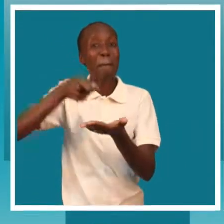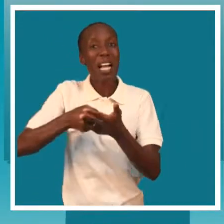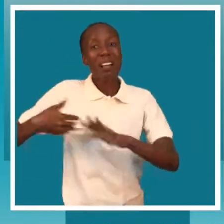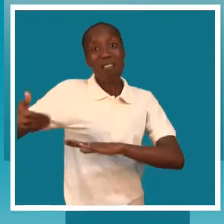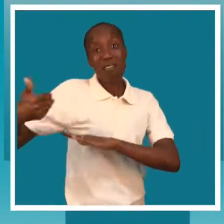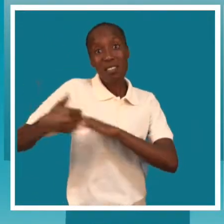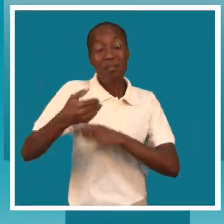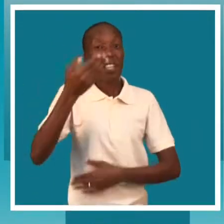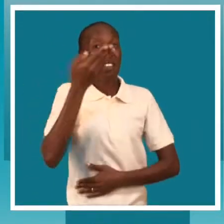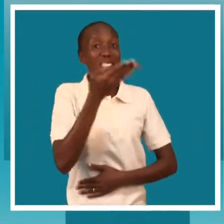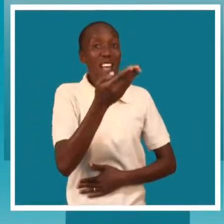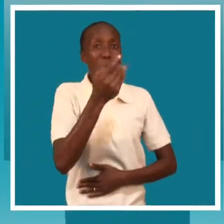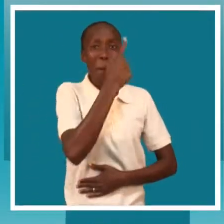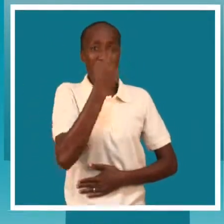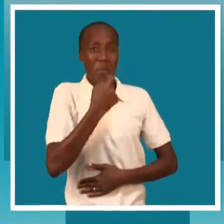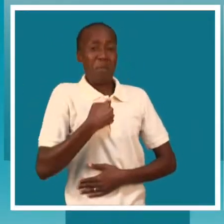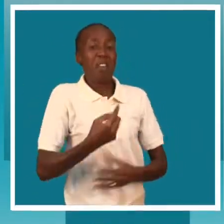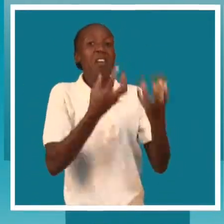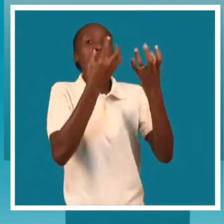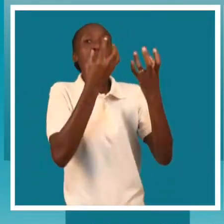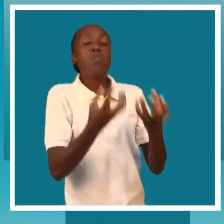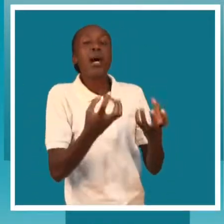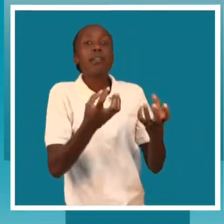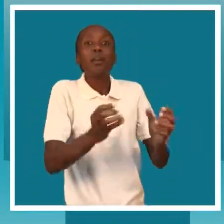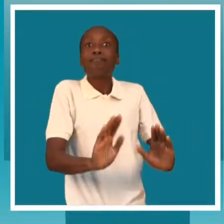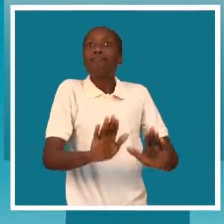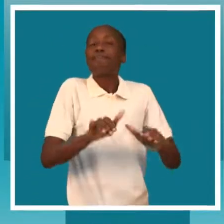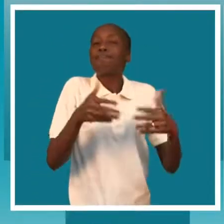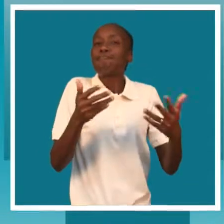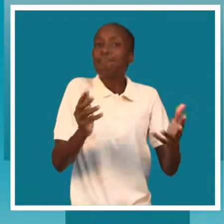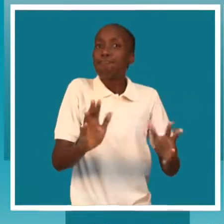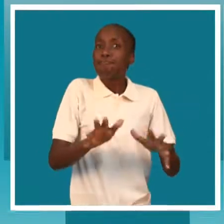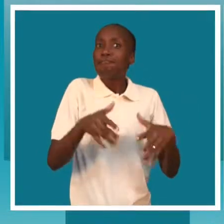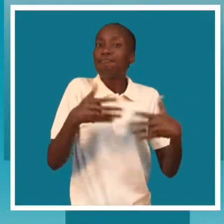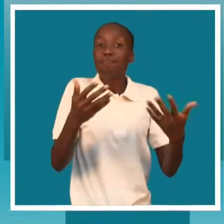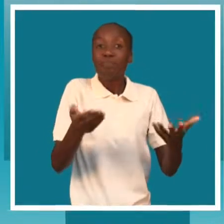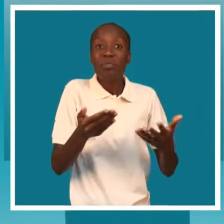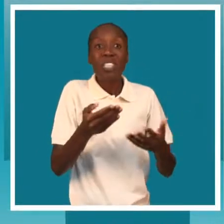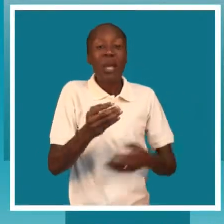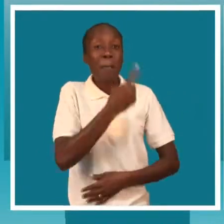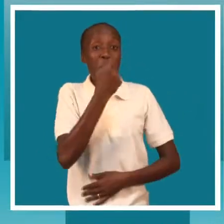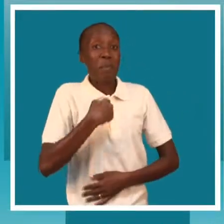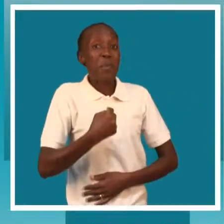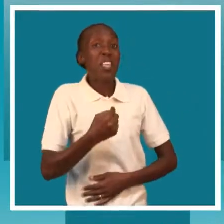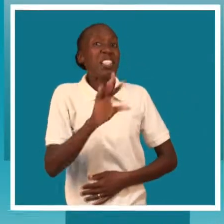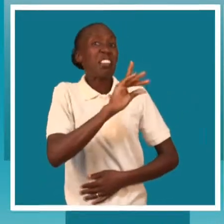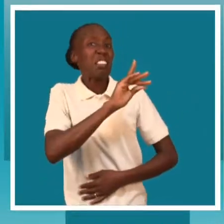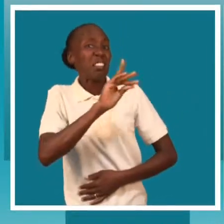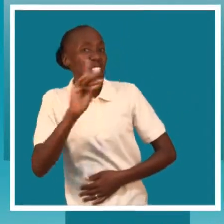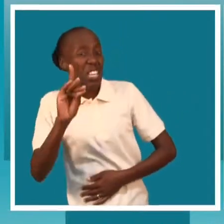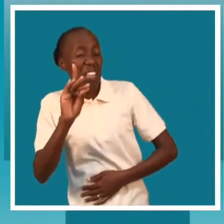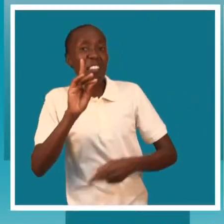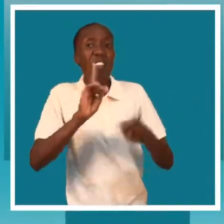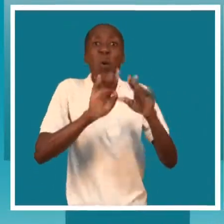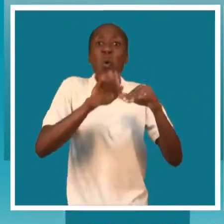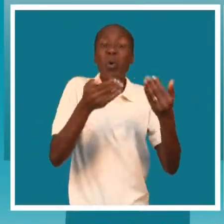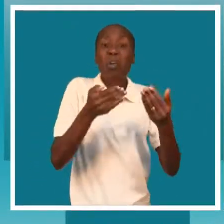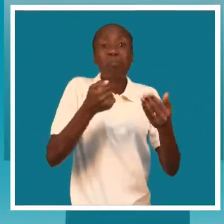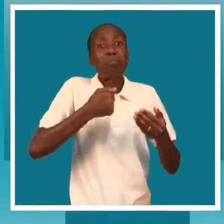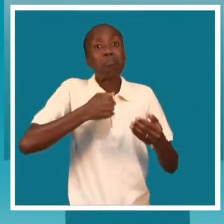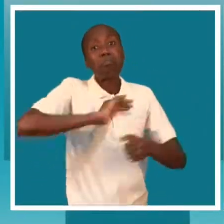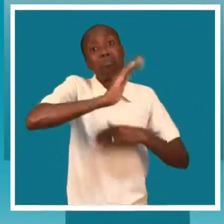não tentaram me perguntar que defeito tem a criança, não quer. Só voltei para aqui em casa e fiquei,